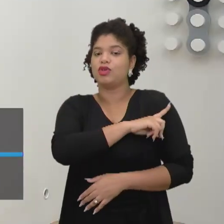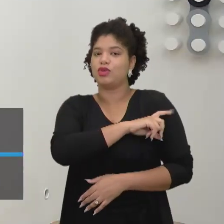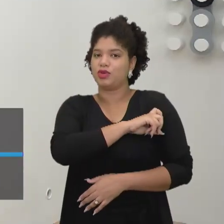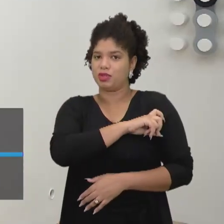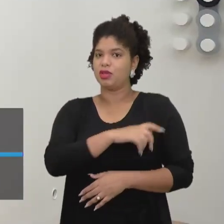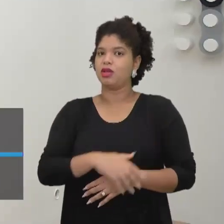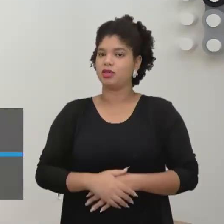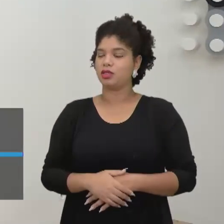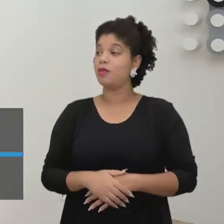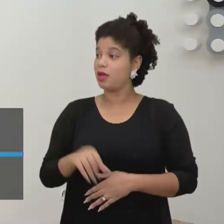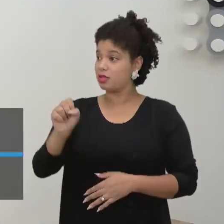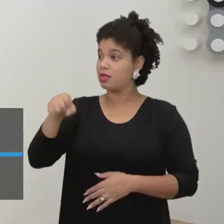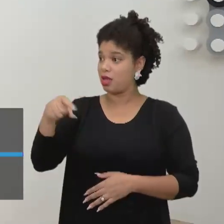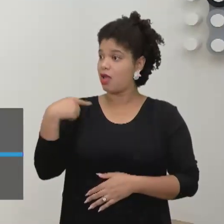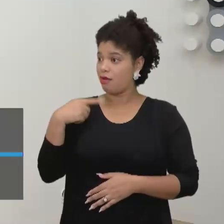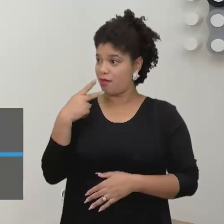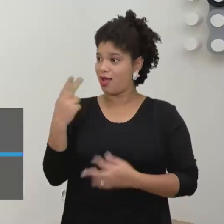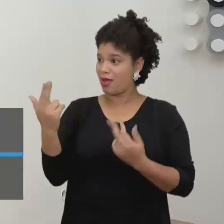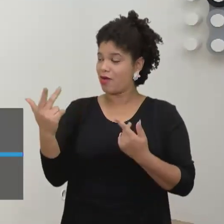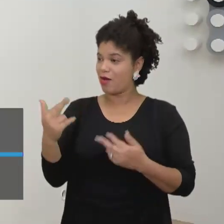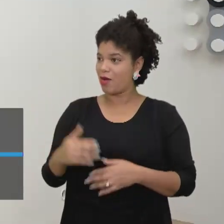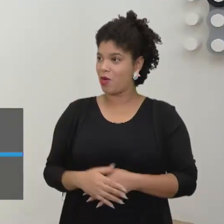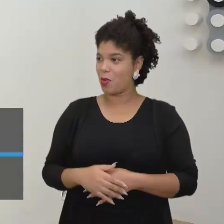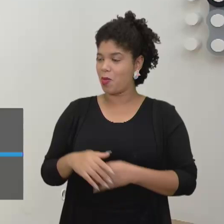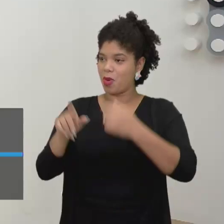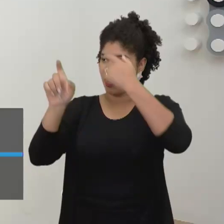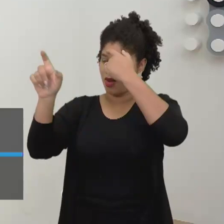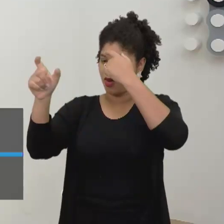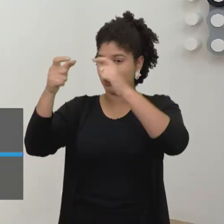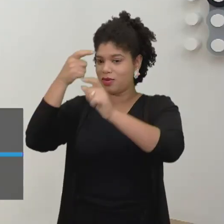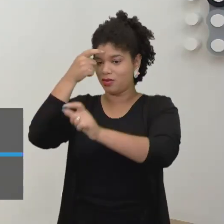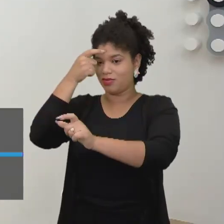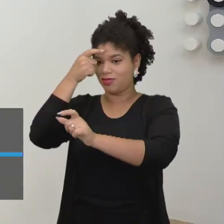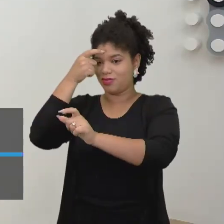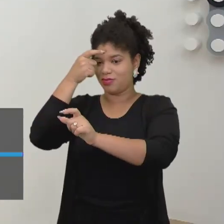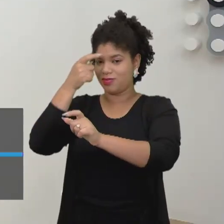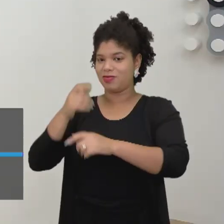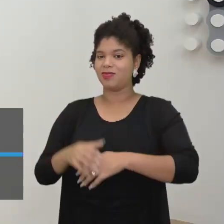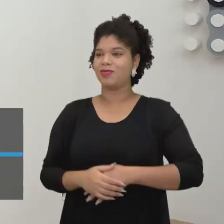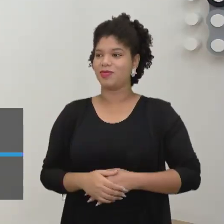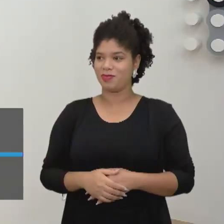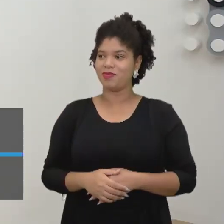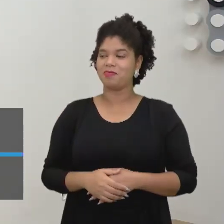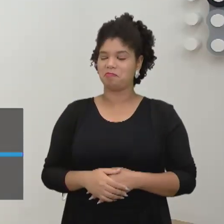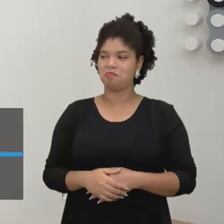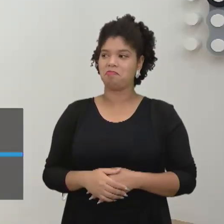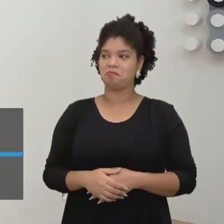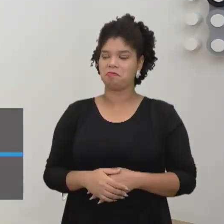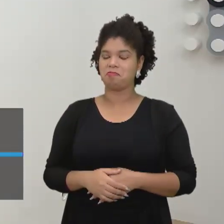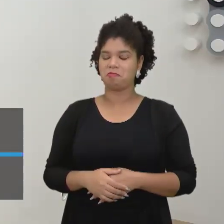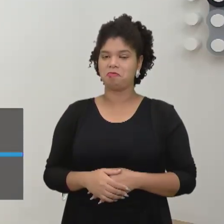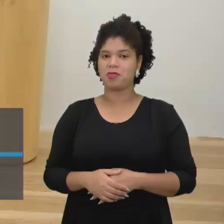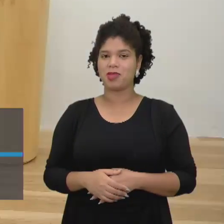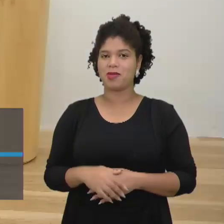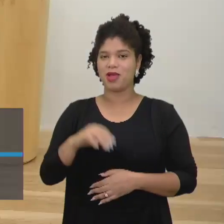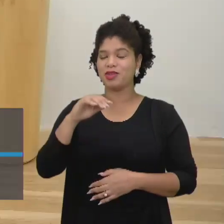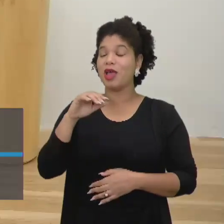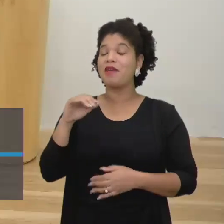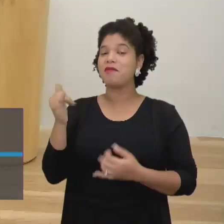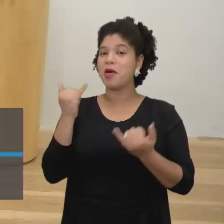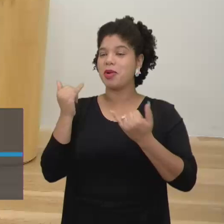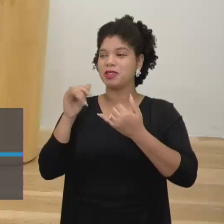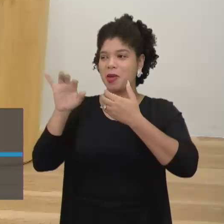uma... Nossa, foi meio... Como que eu posso dizer assim? Foi por ondas, Isso. né?